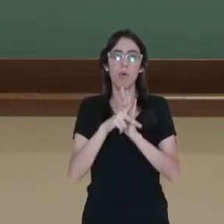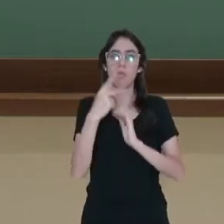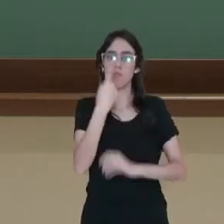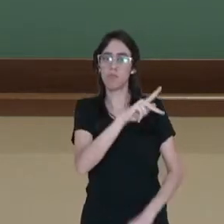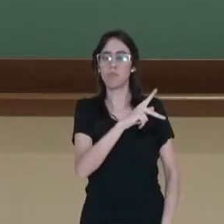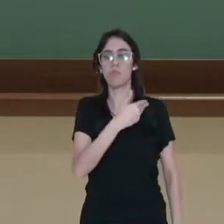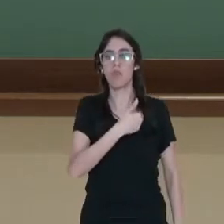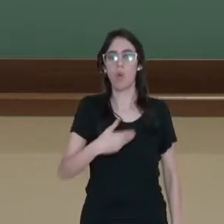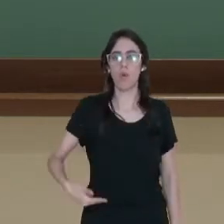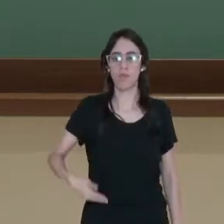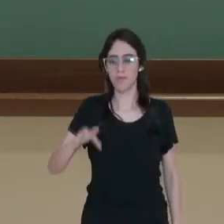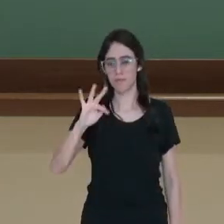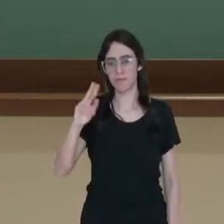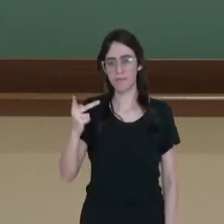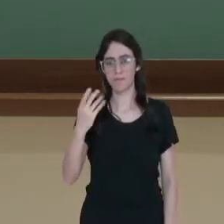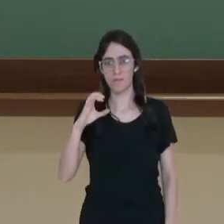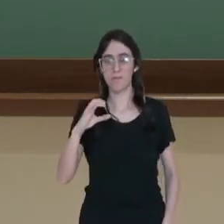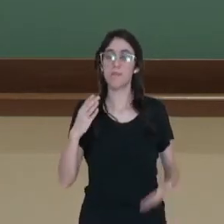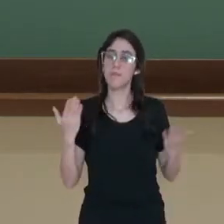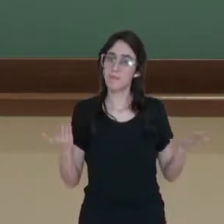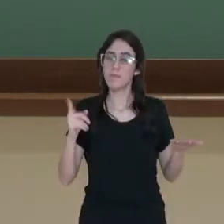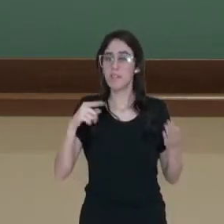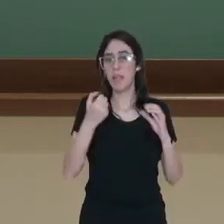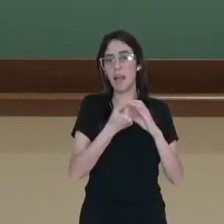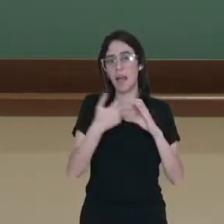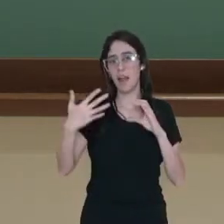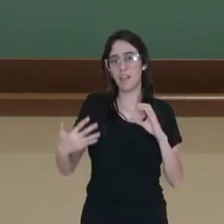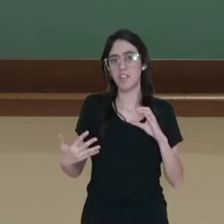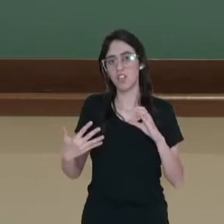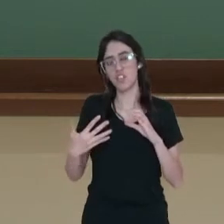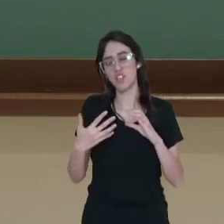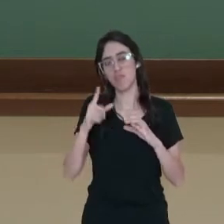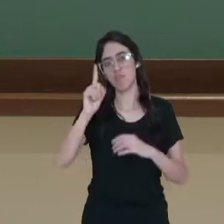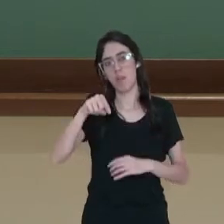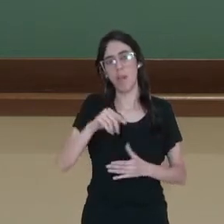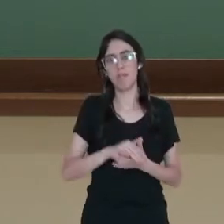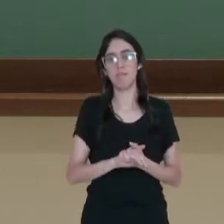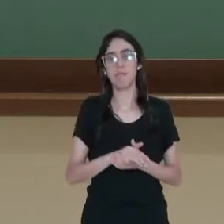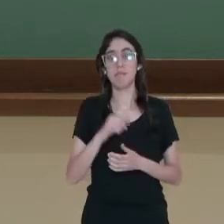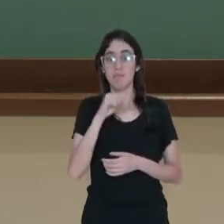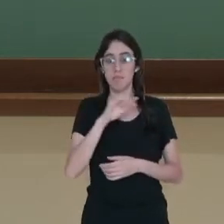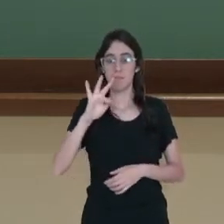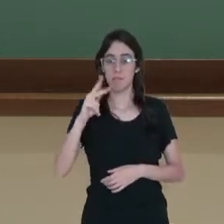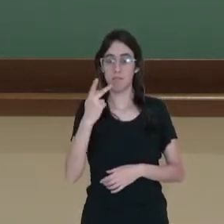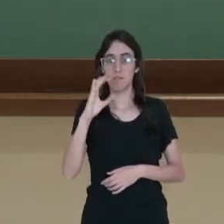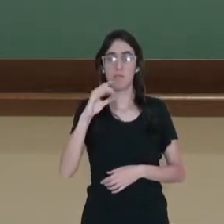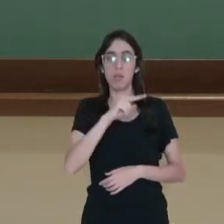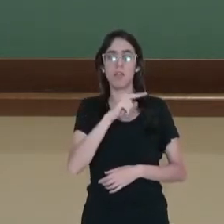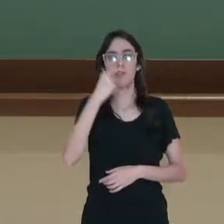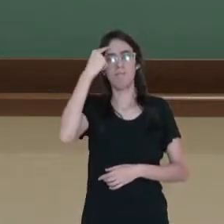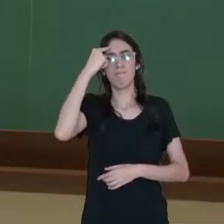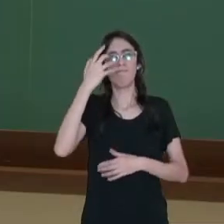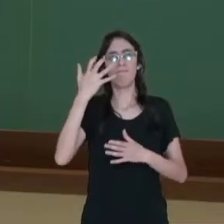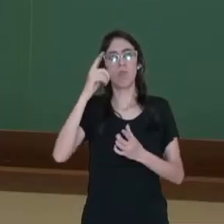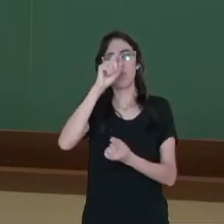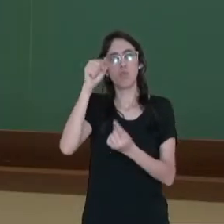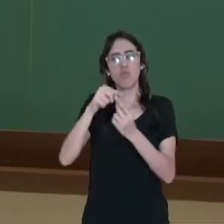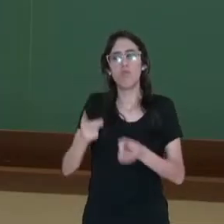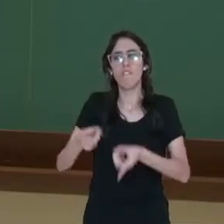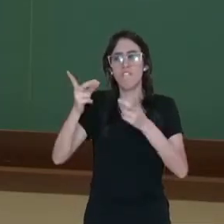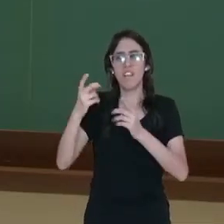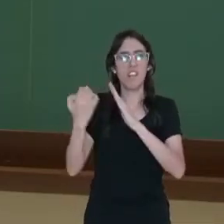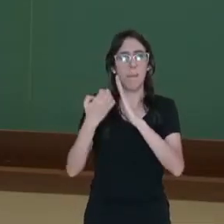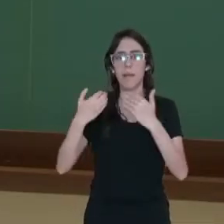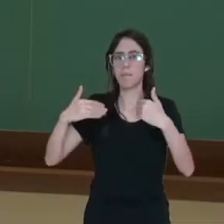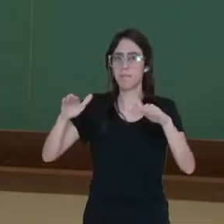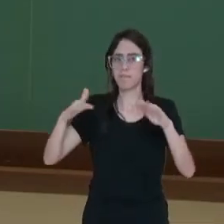Henrique Cardoso. Portanto, aí uma característica para você: privatização. Além disso, das principais